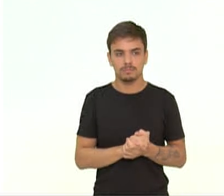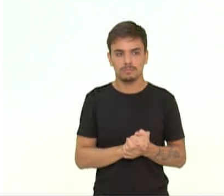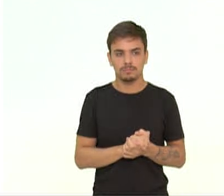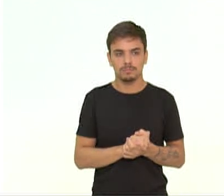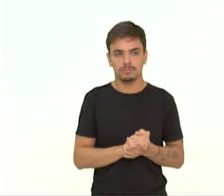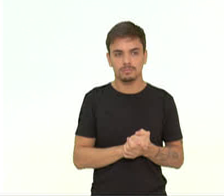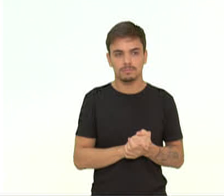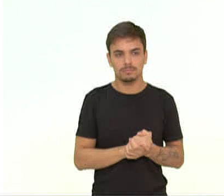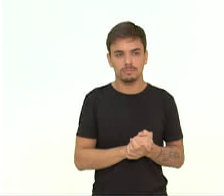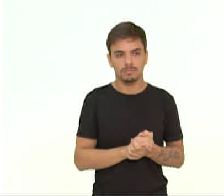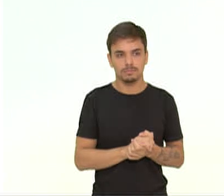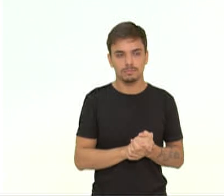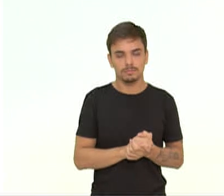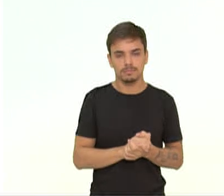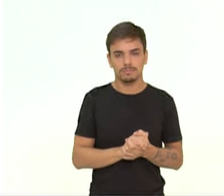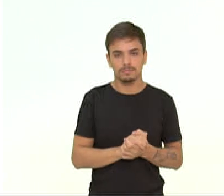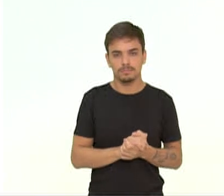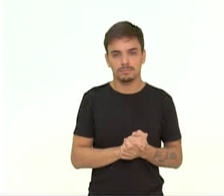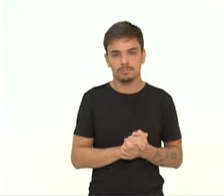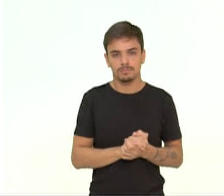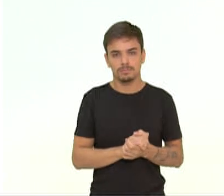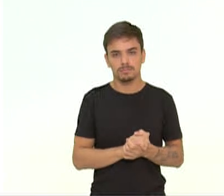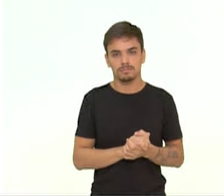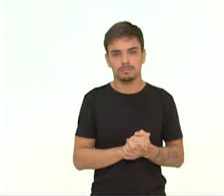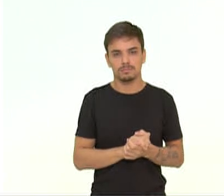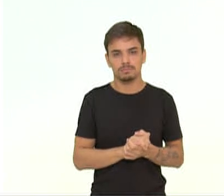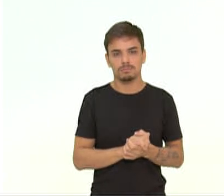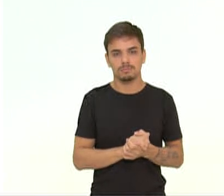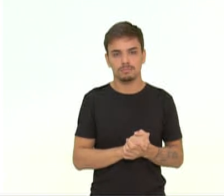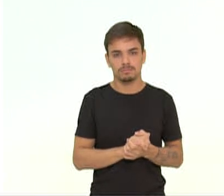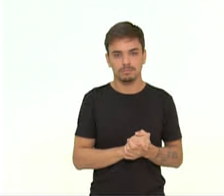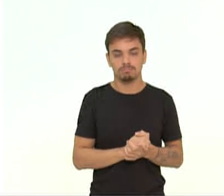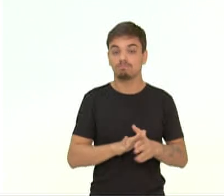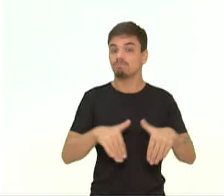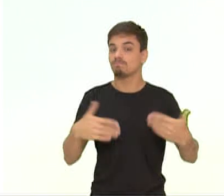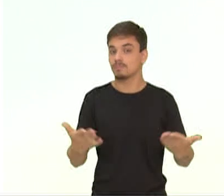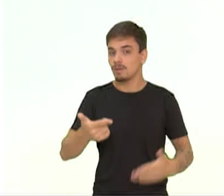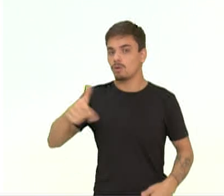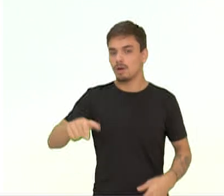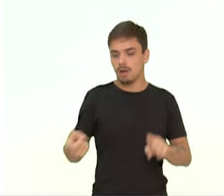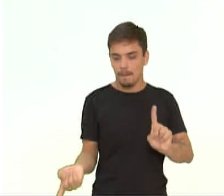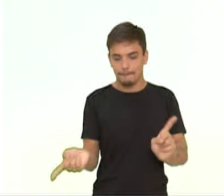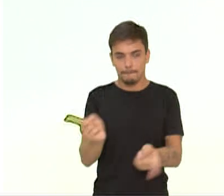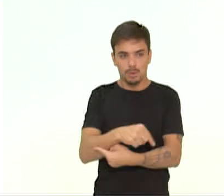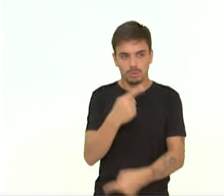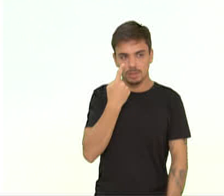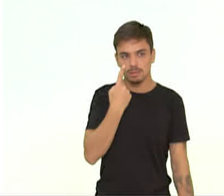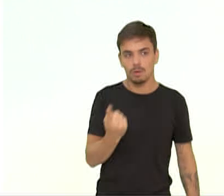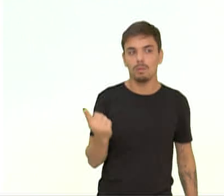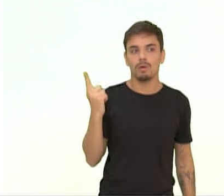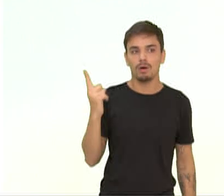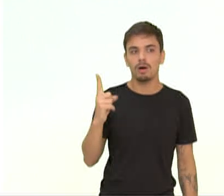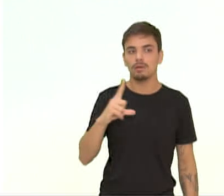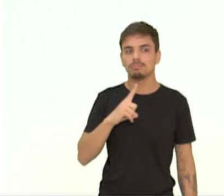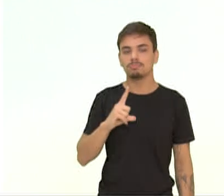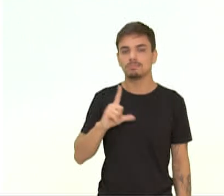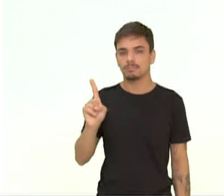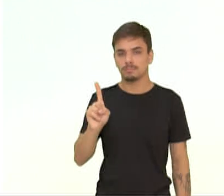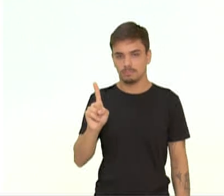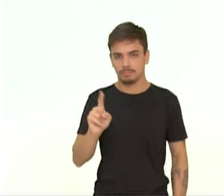outras palavras, além desse fato, aí temos a oposição. Embora, não